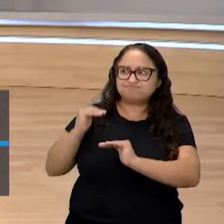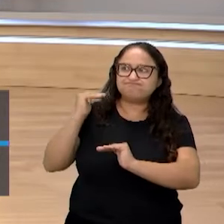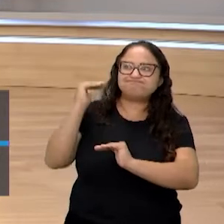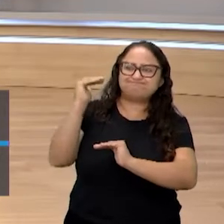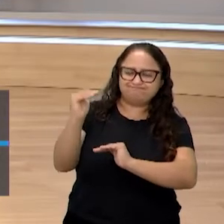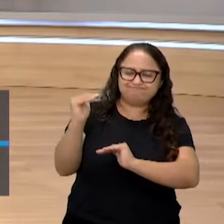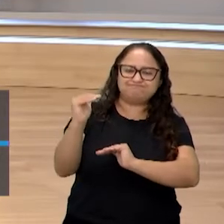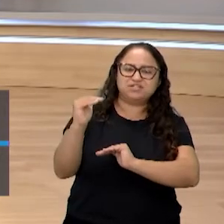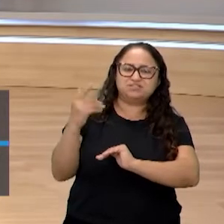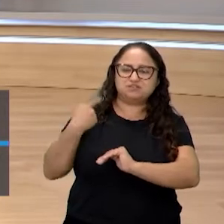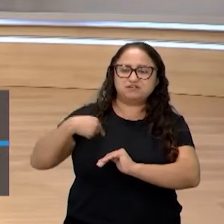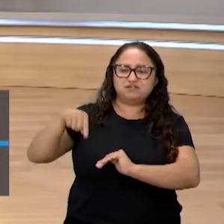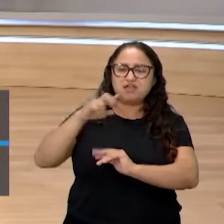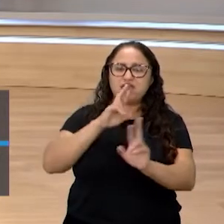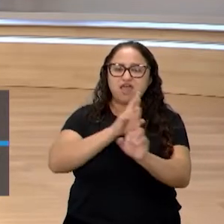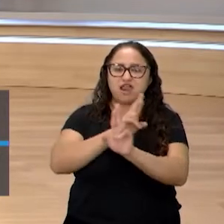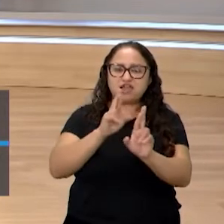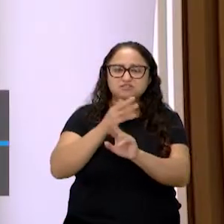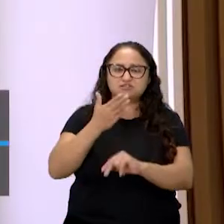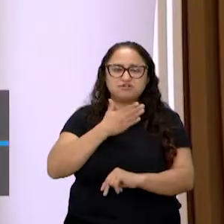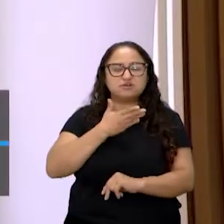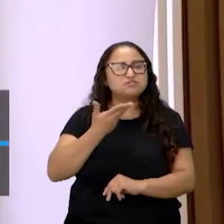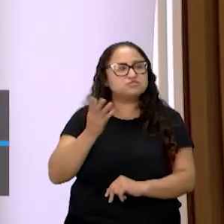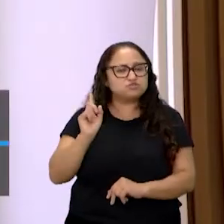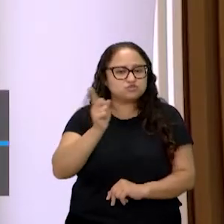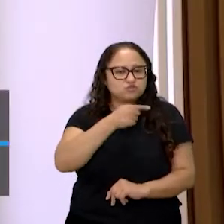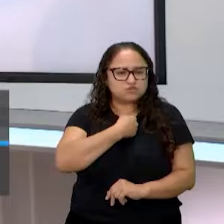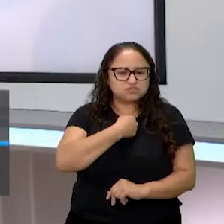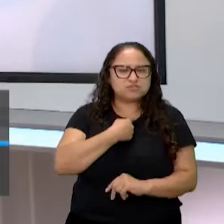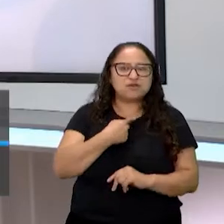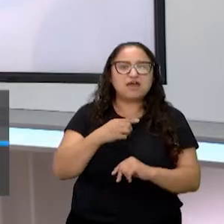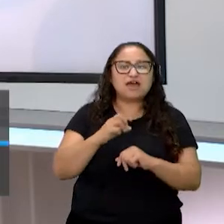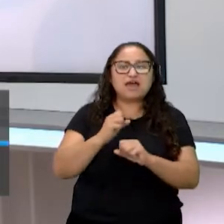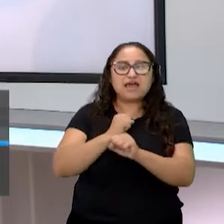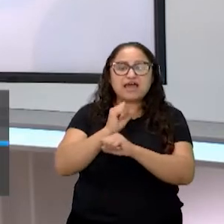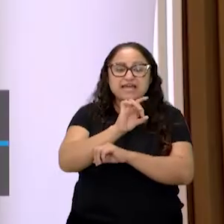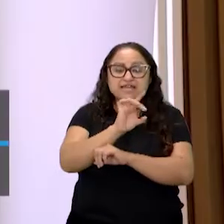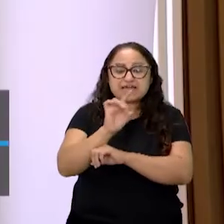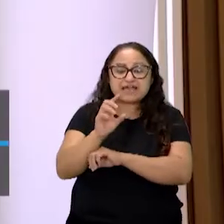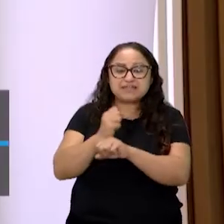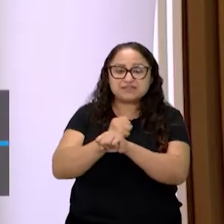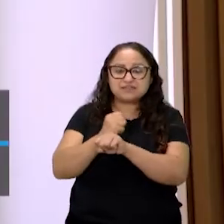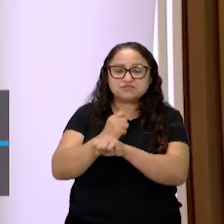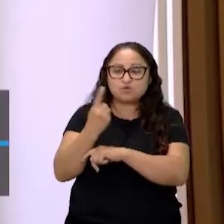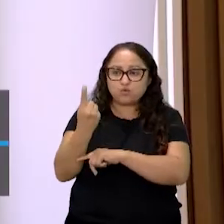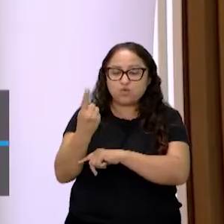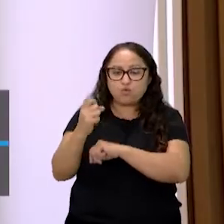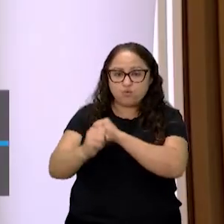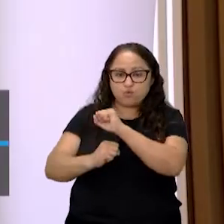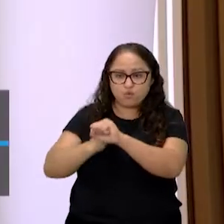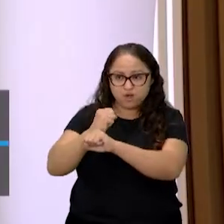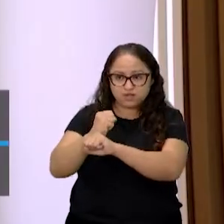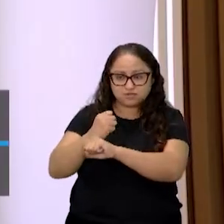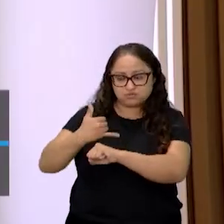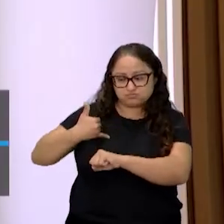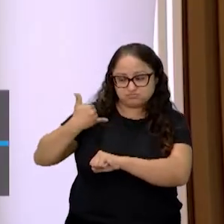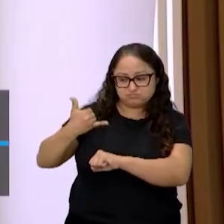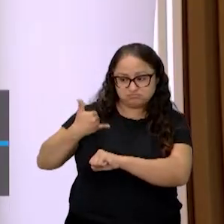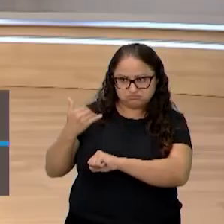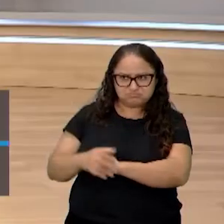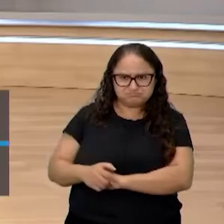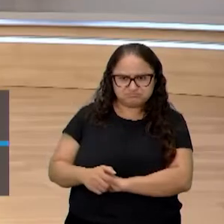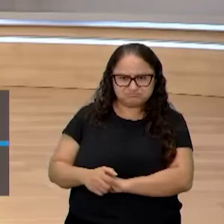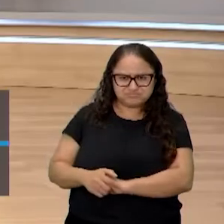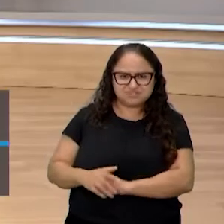à nossa, né? Pois é. A cada 11 anos ele tem 1 ano de idade. Pois é, poderíamos adotar essa... Pessoa, uma